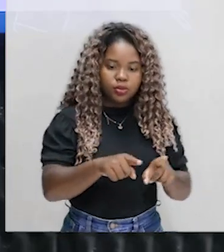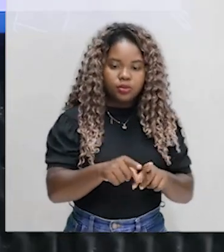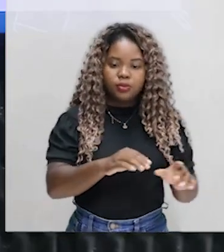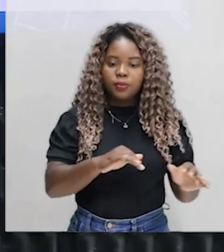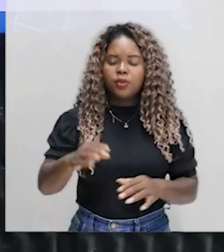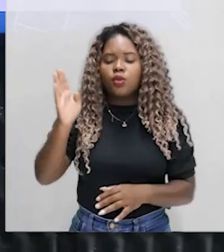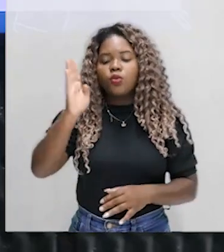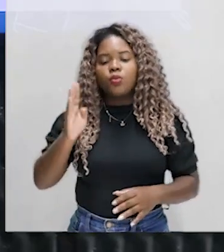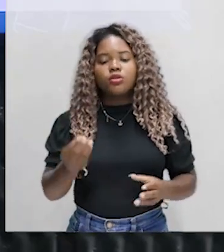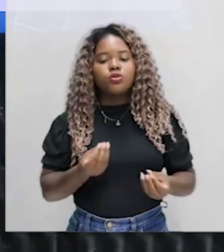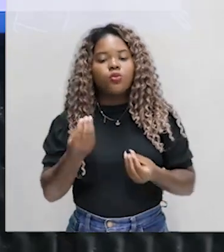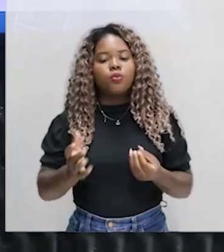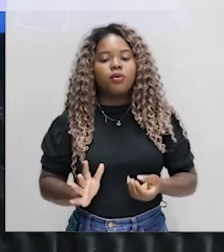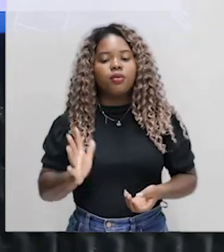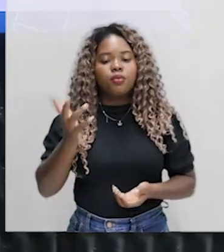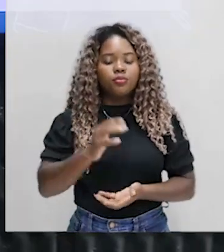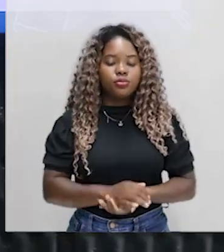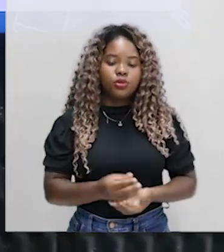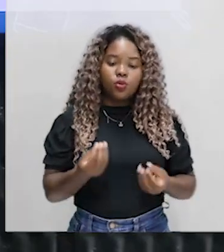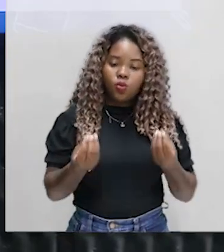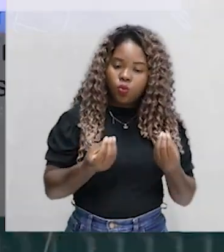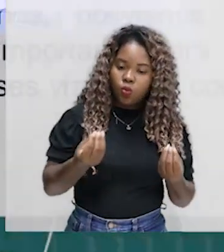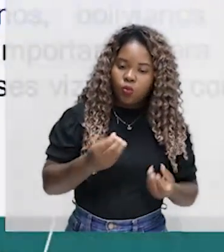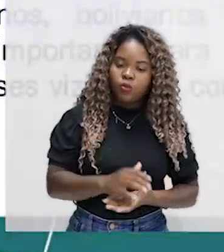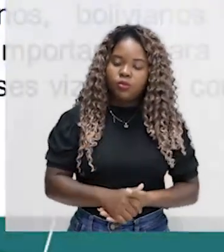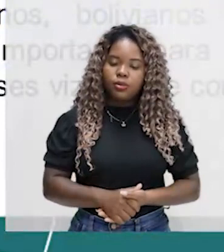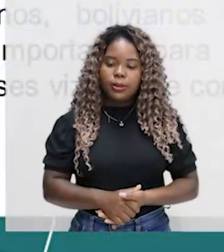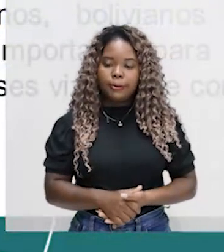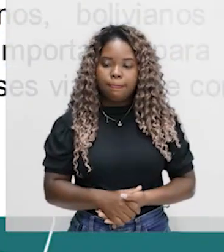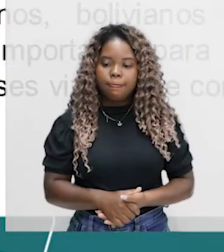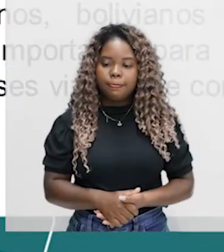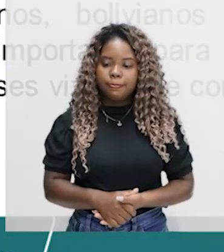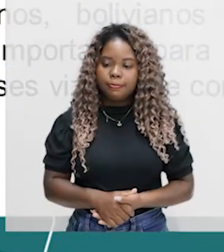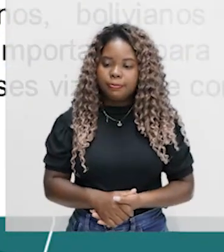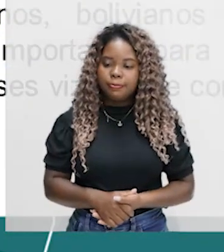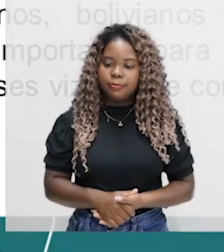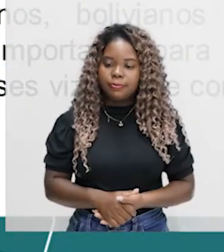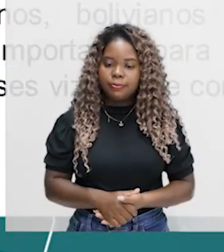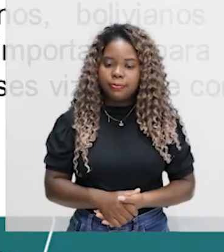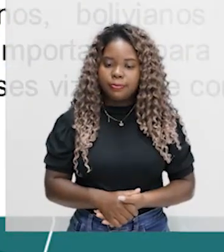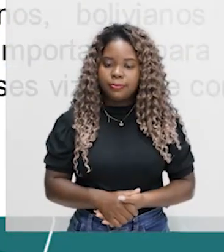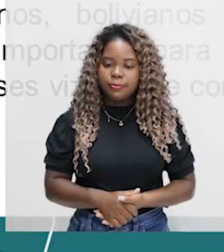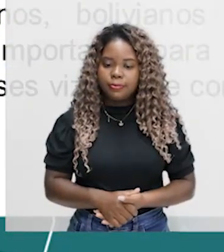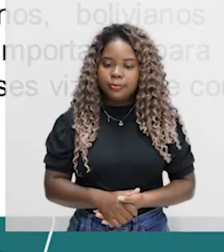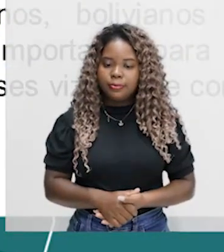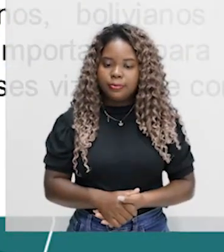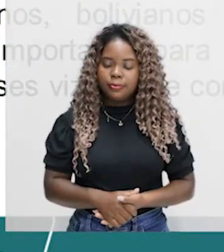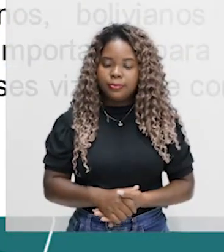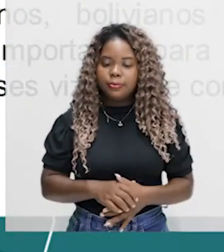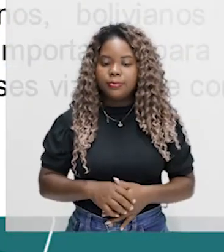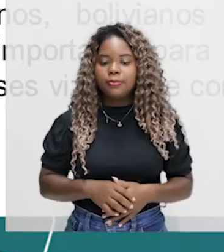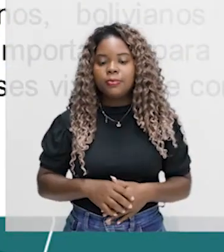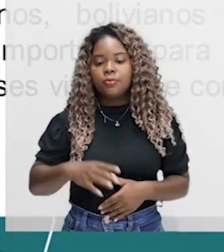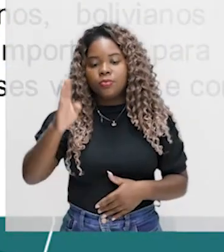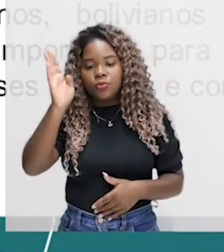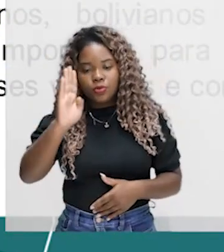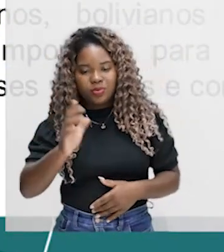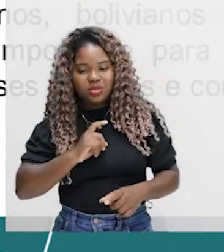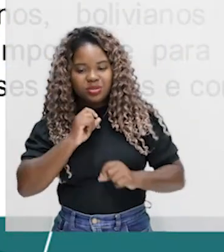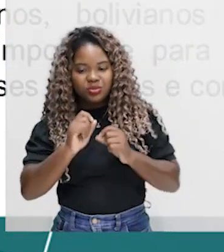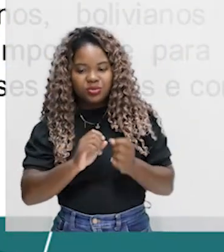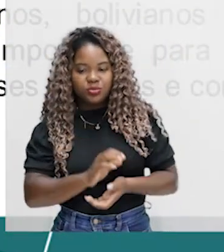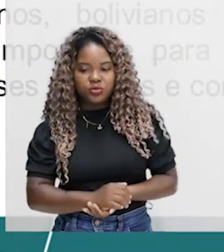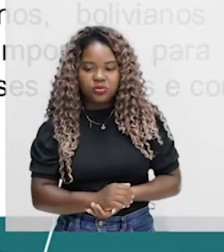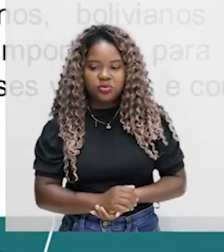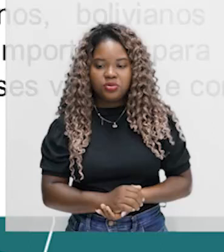No Brasil, como é que funciona o espanhol no Brasil? Aí a gente vai entrar na onda do portunhol, né? No Brasil, as